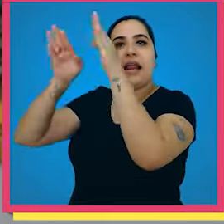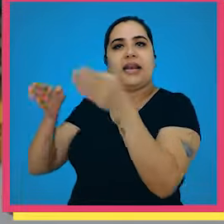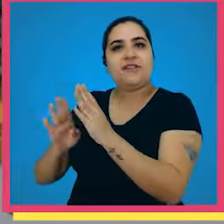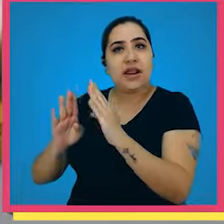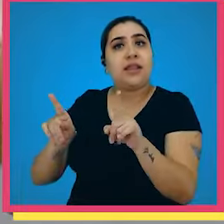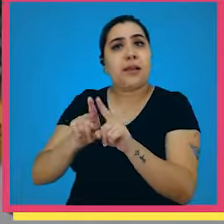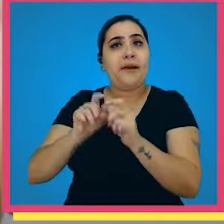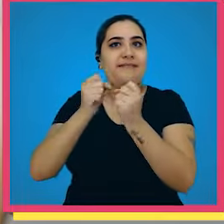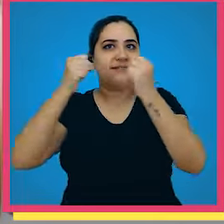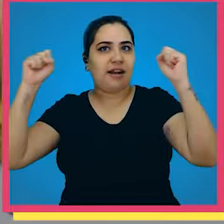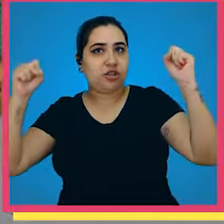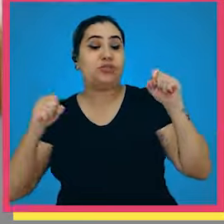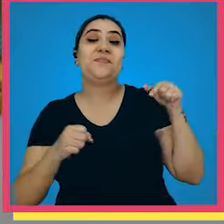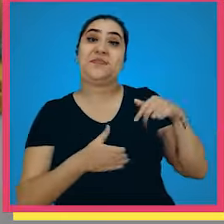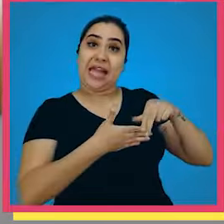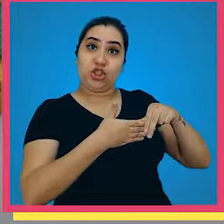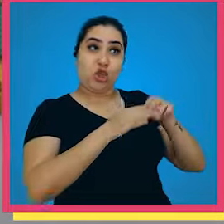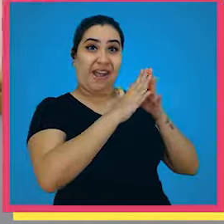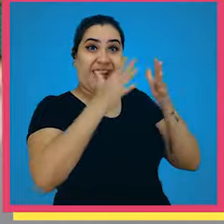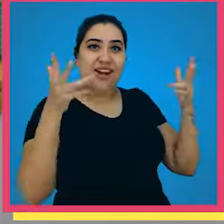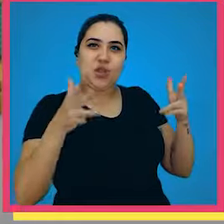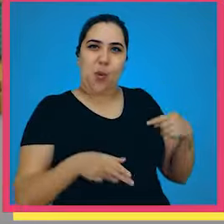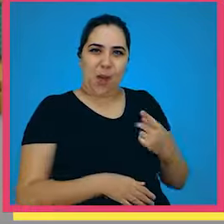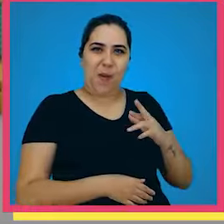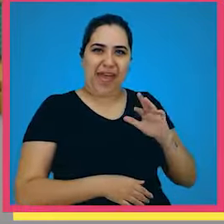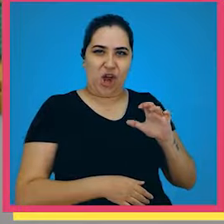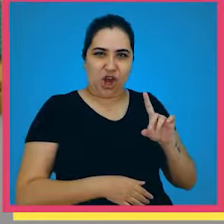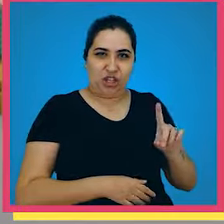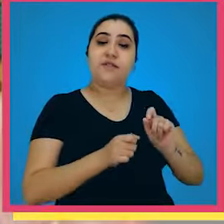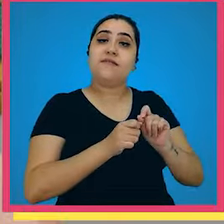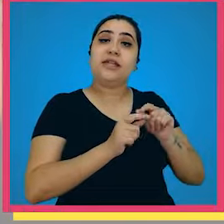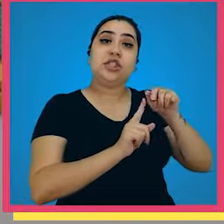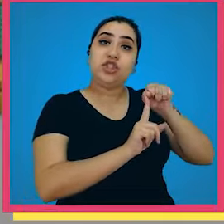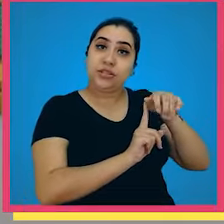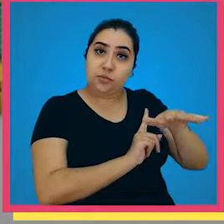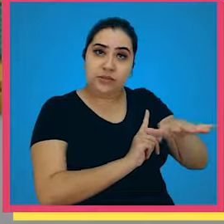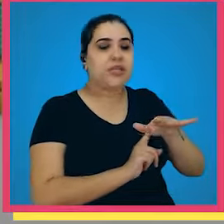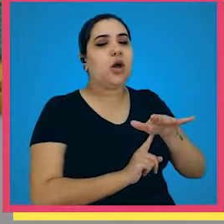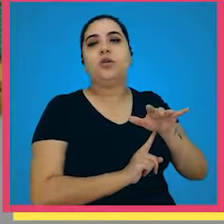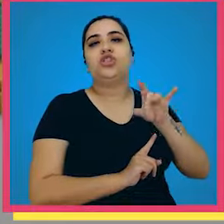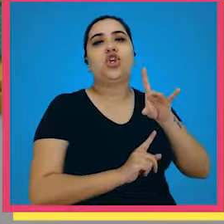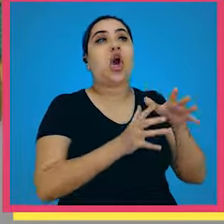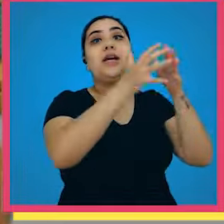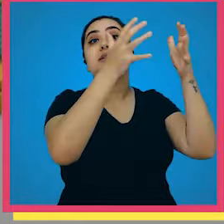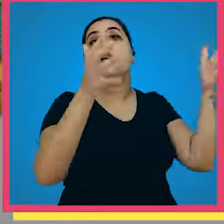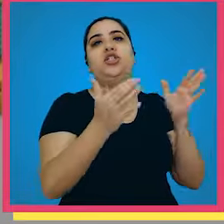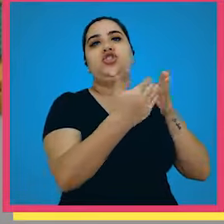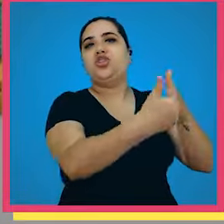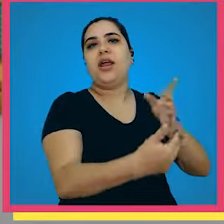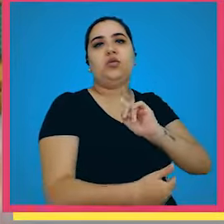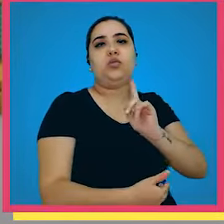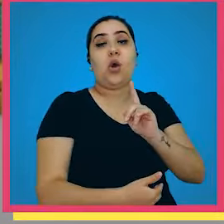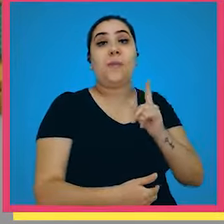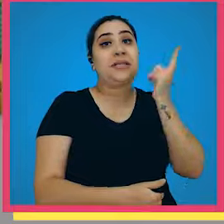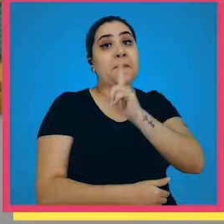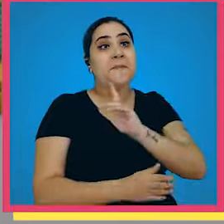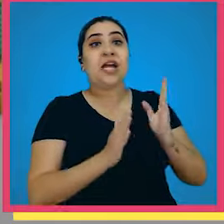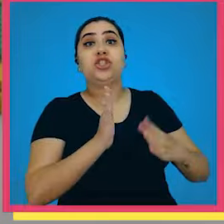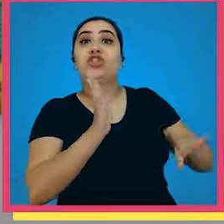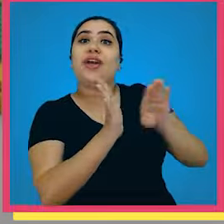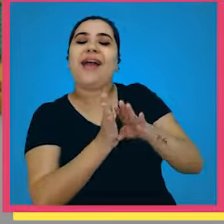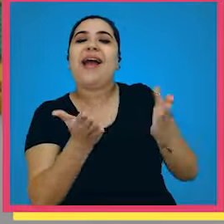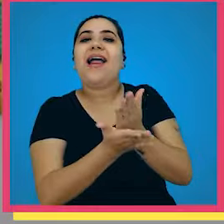as livrarias, inclusive as grandes. E aí, no caso das editoras grandes como a Record, elas vão usar os distribuidores não para as grandes que a gente faz